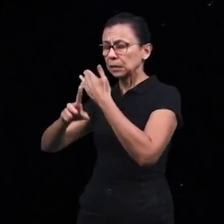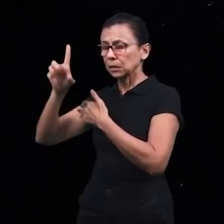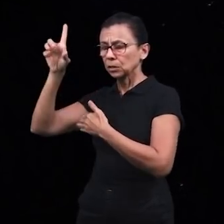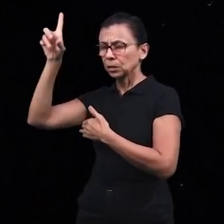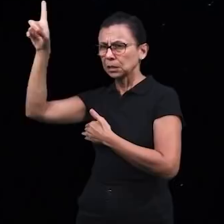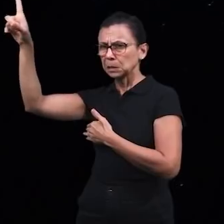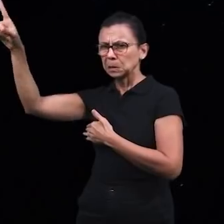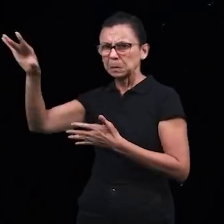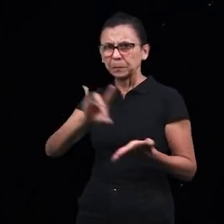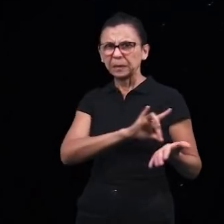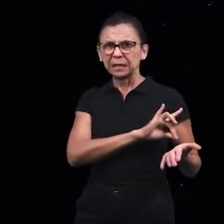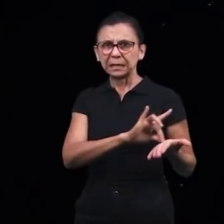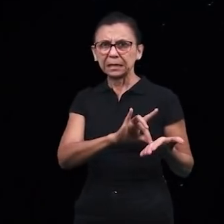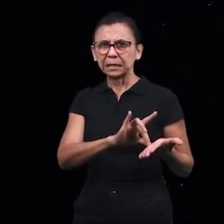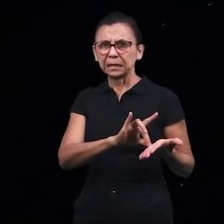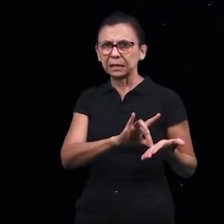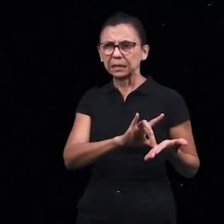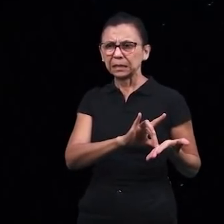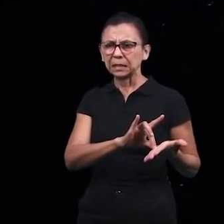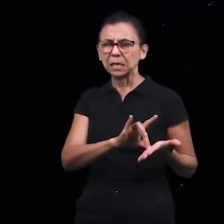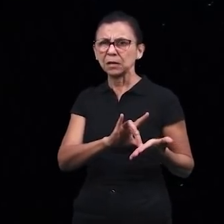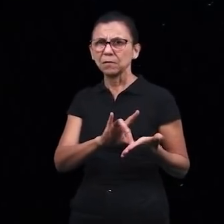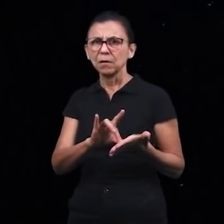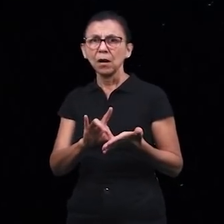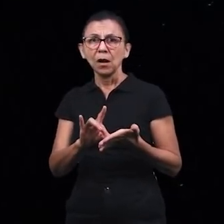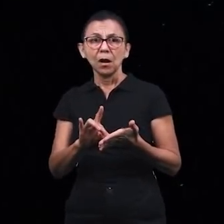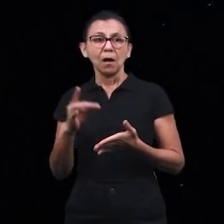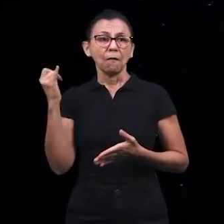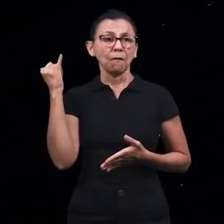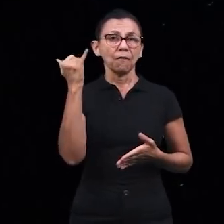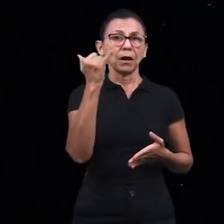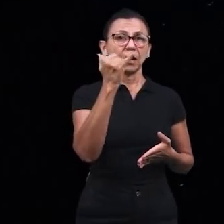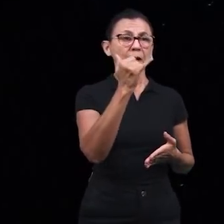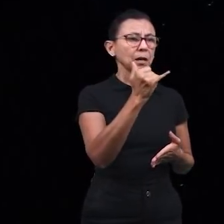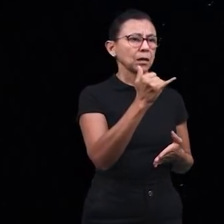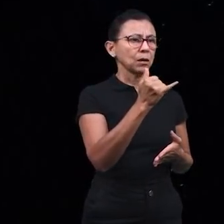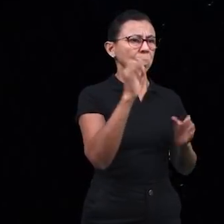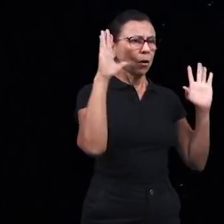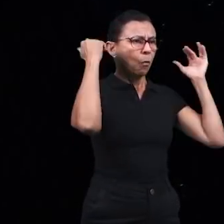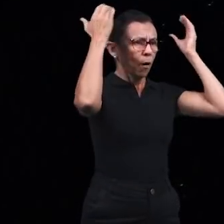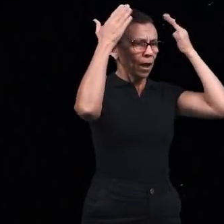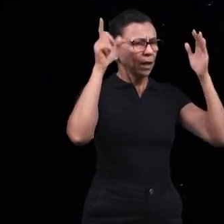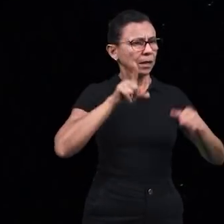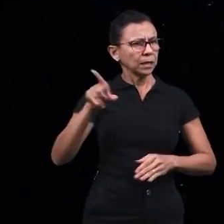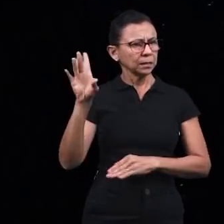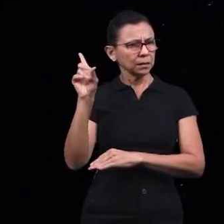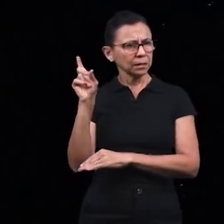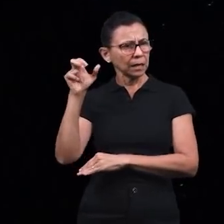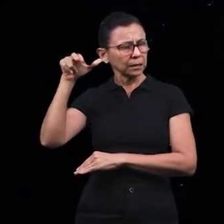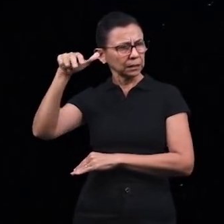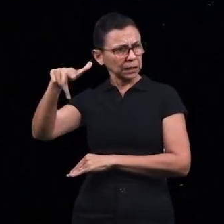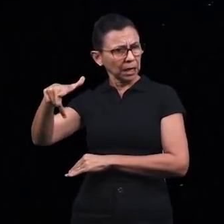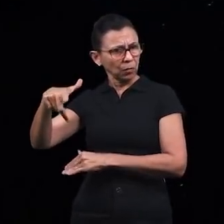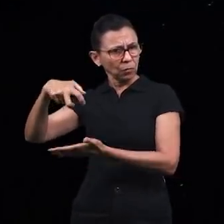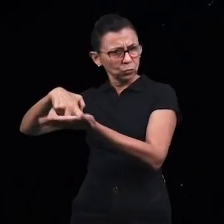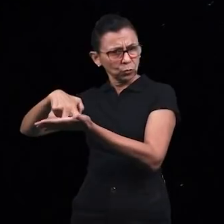Daniel 3 vezes ao dia buscava ao Senhor.